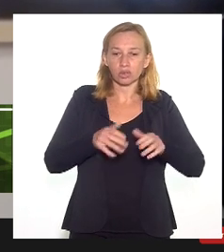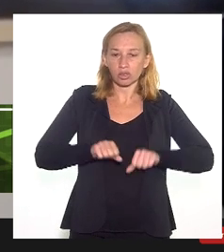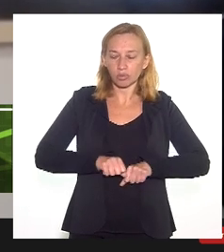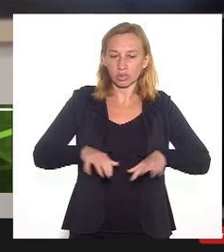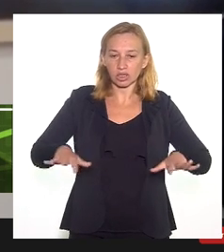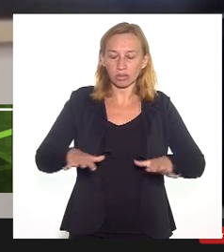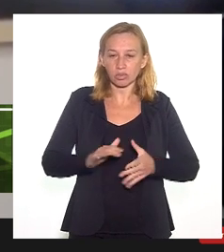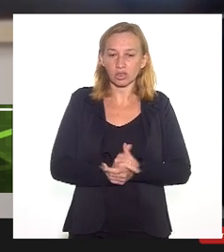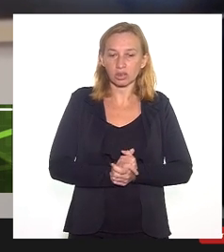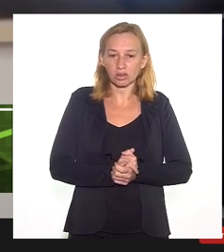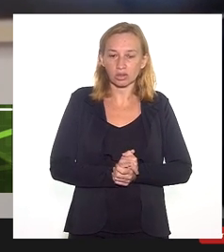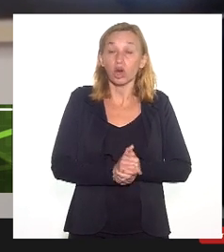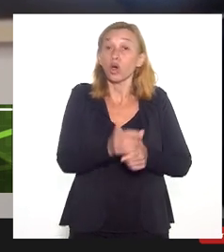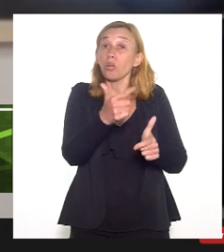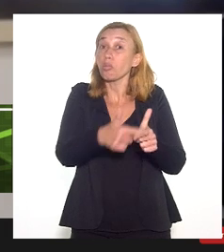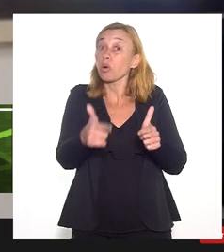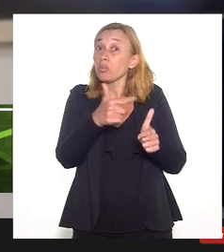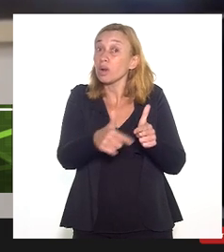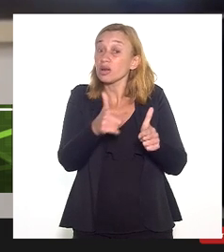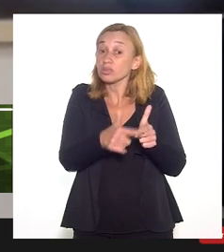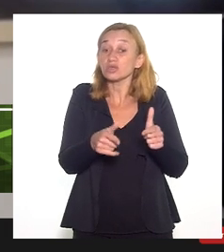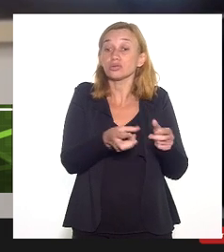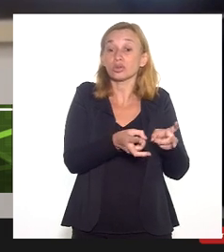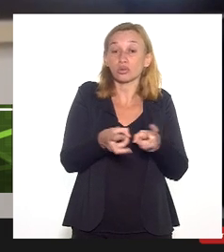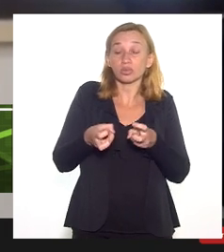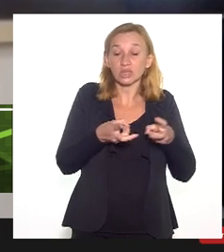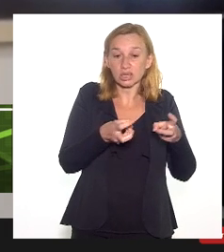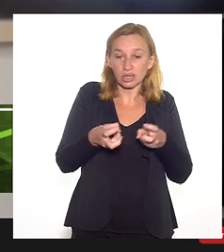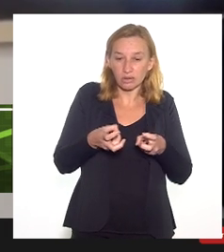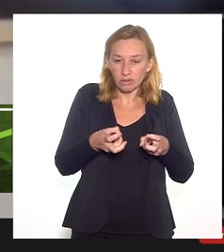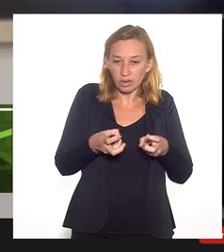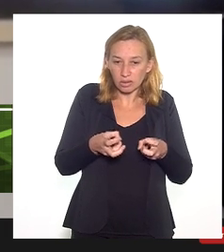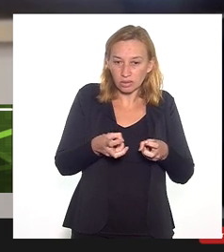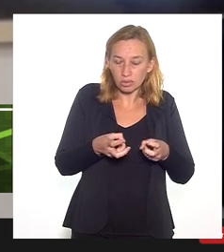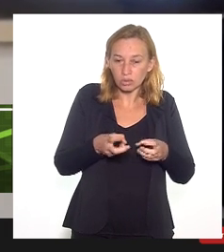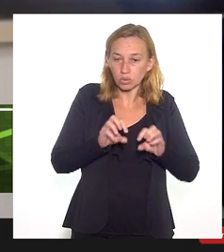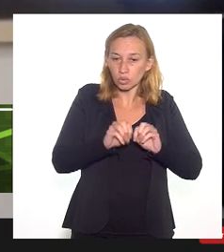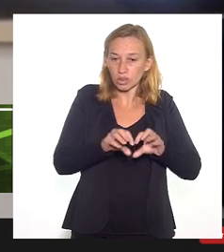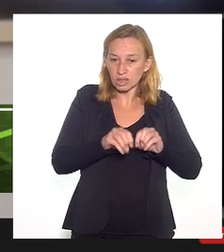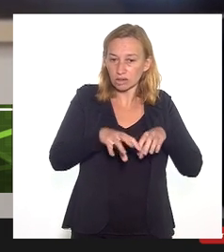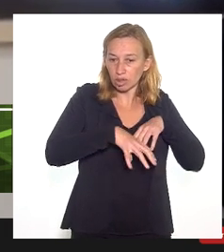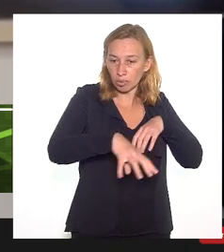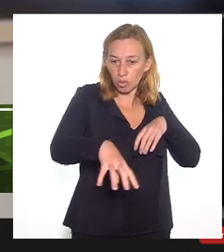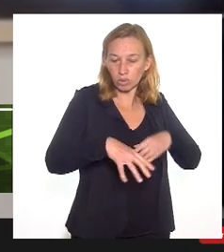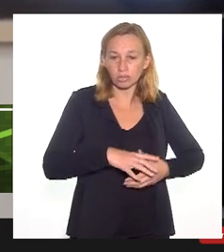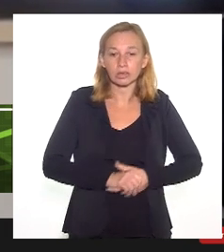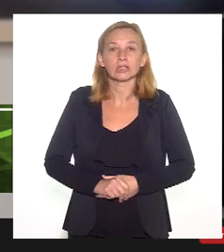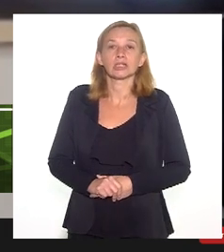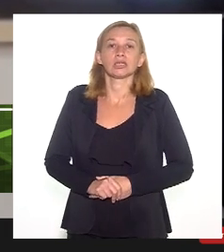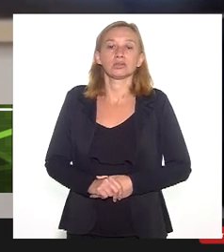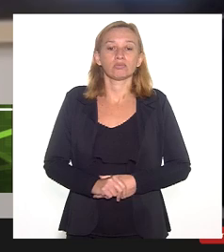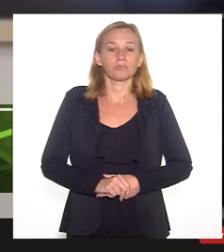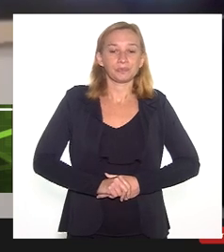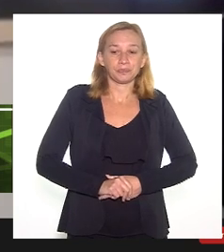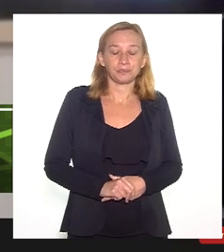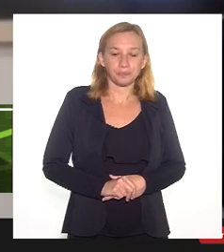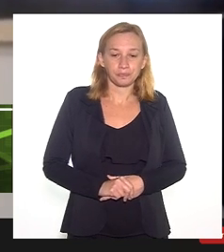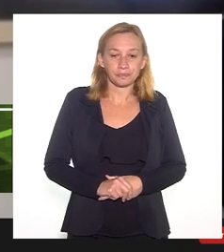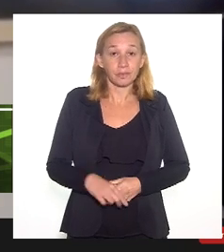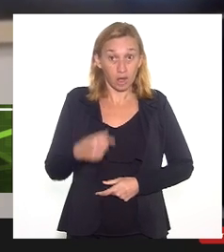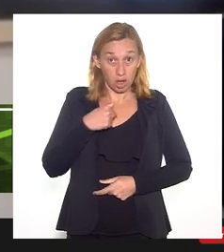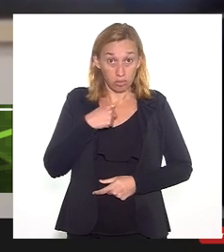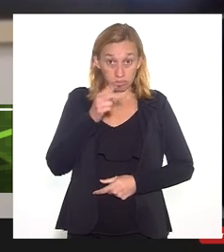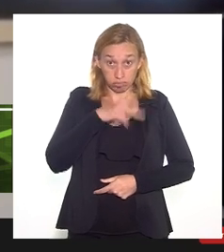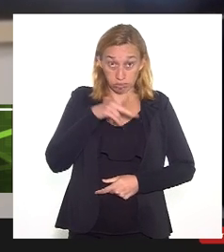diz respeito aos problemas que foram verificados com relação ao ensino remoto. Eu, como